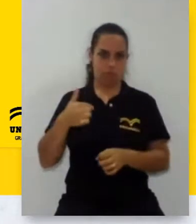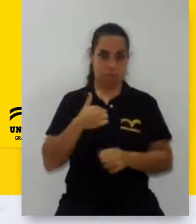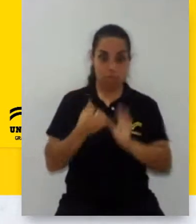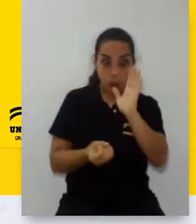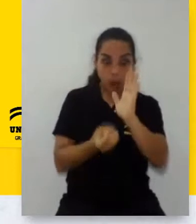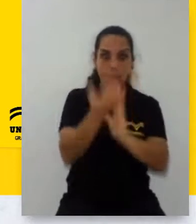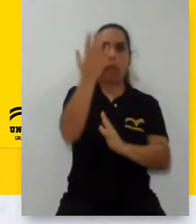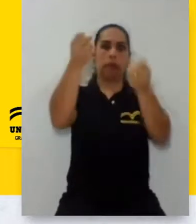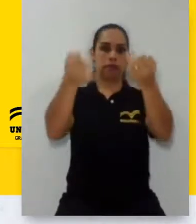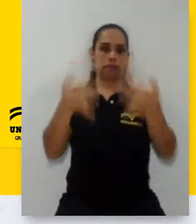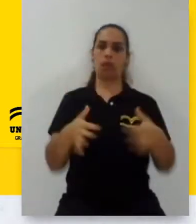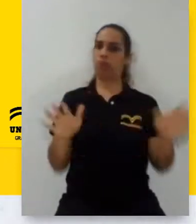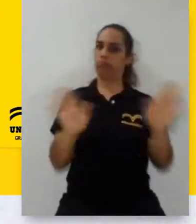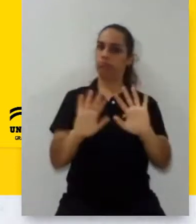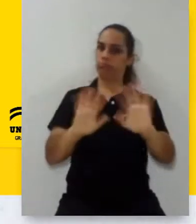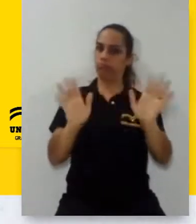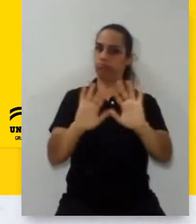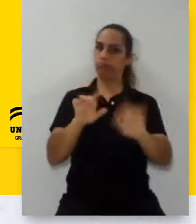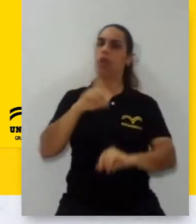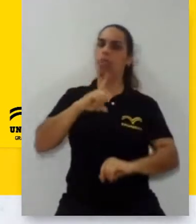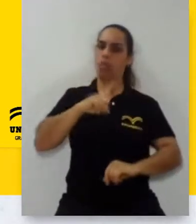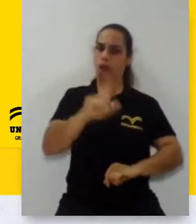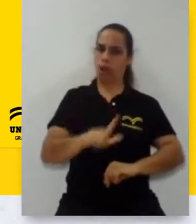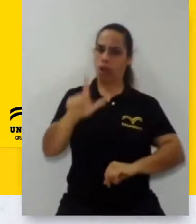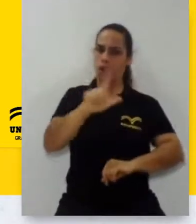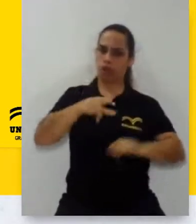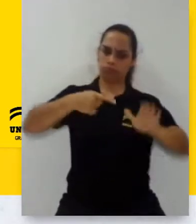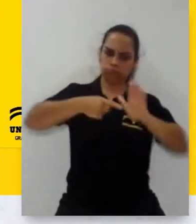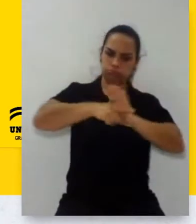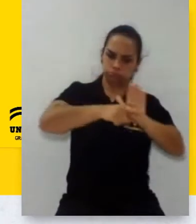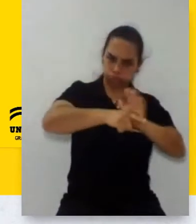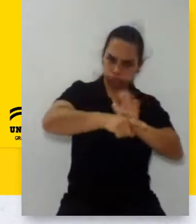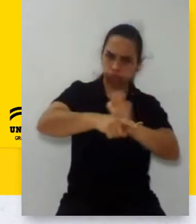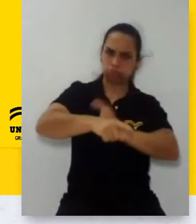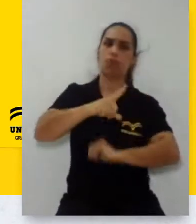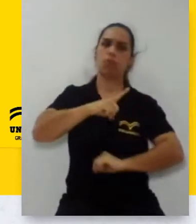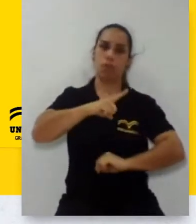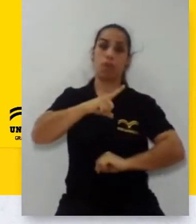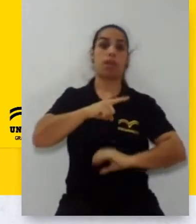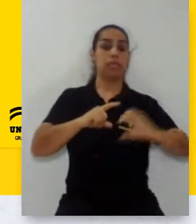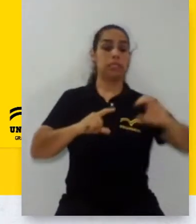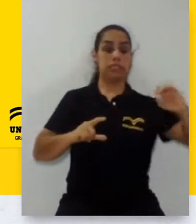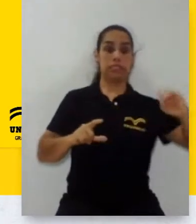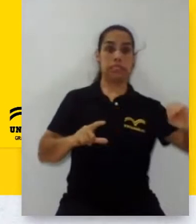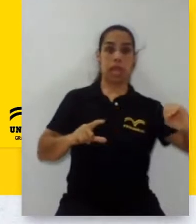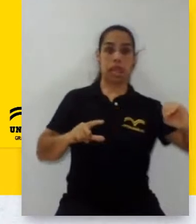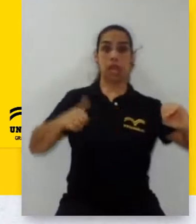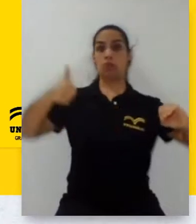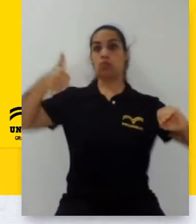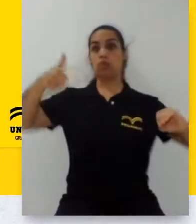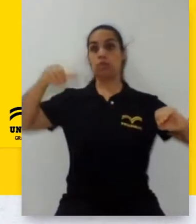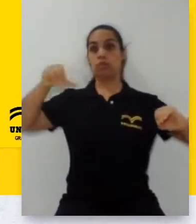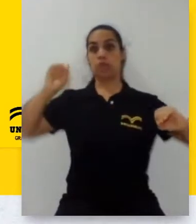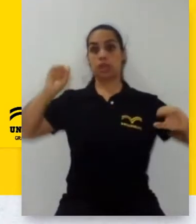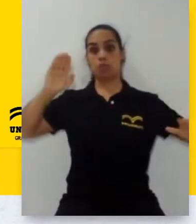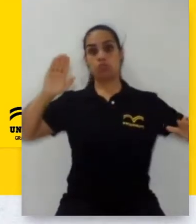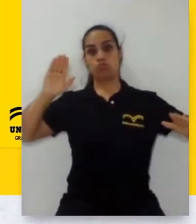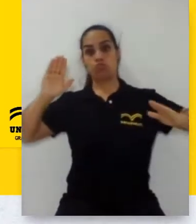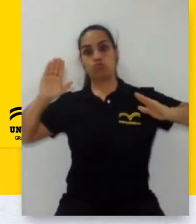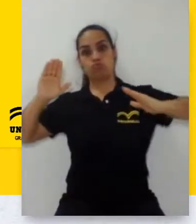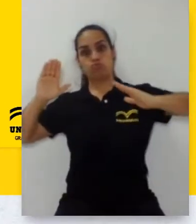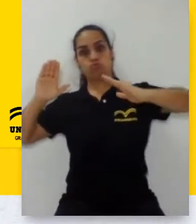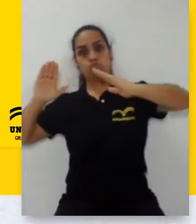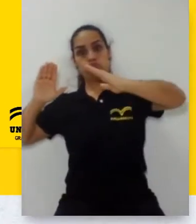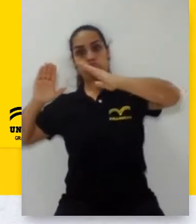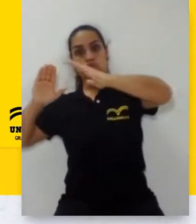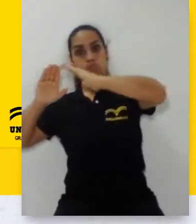utilizado, e na prática essa escala de 0 a 10 funciona muito bem. Então pensem 0 como o menor esforço, totalmente em repouso, e 10 o